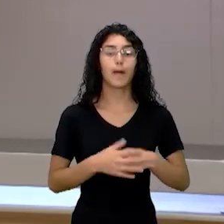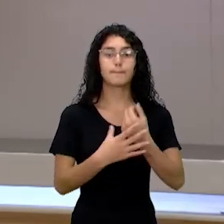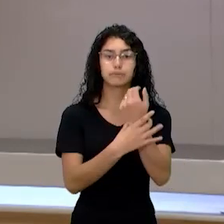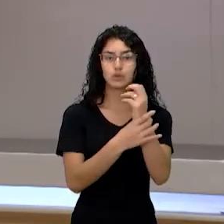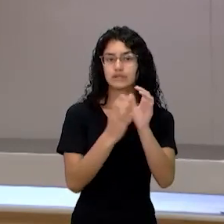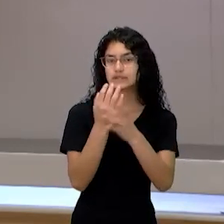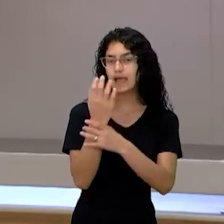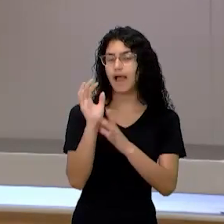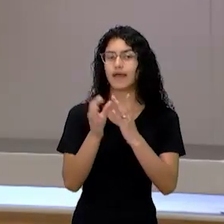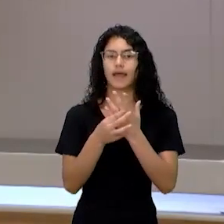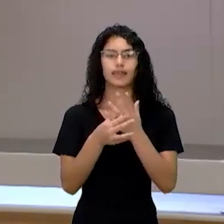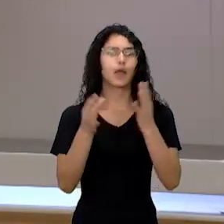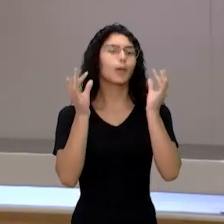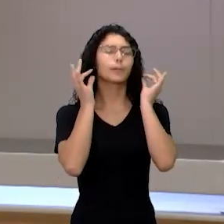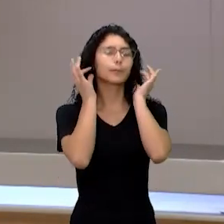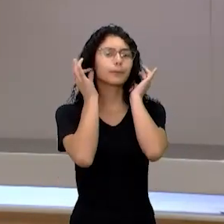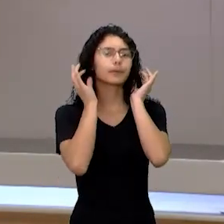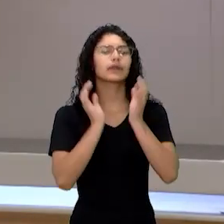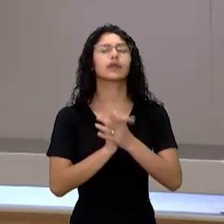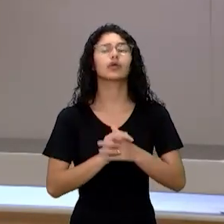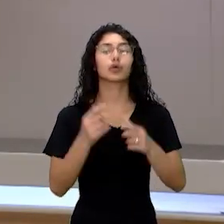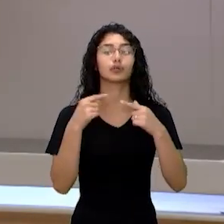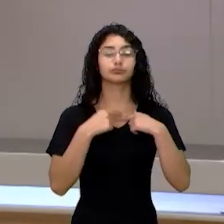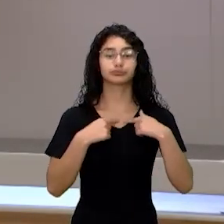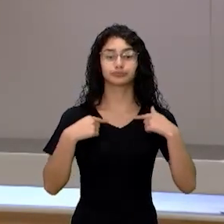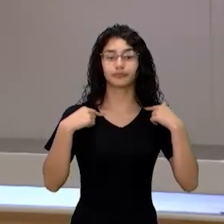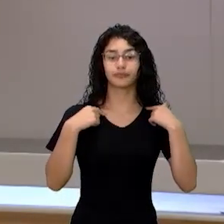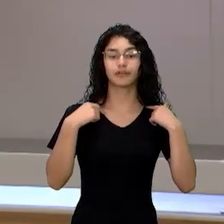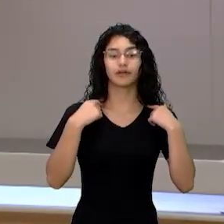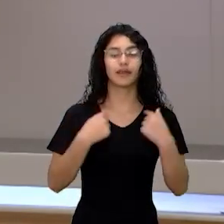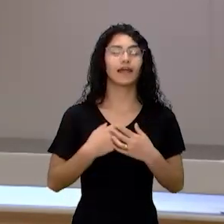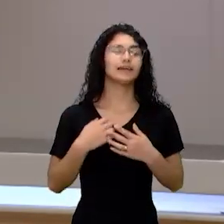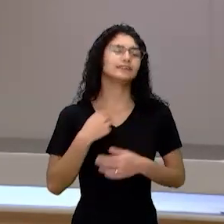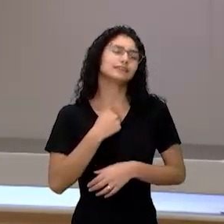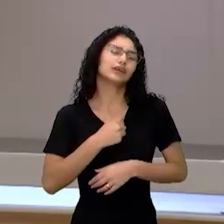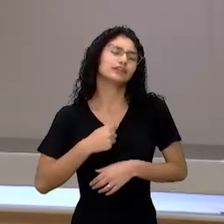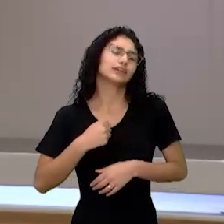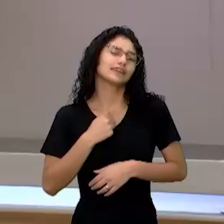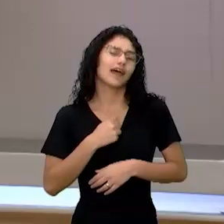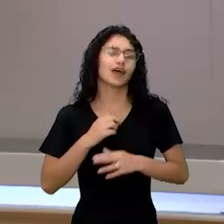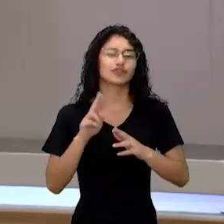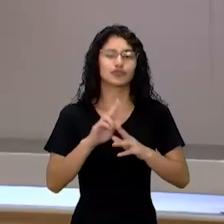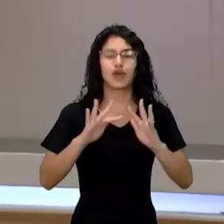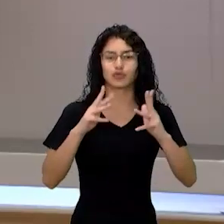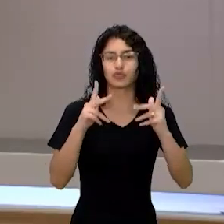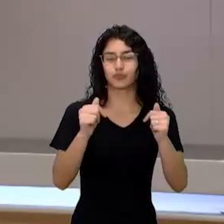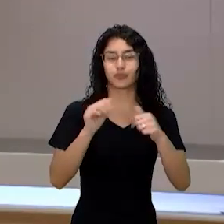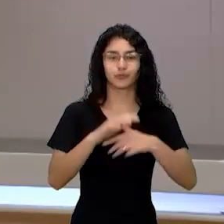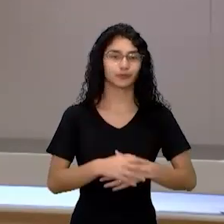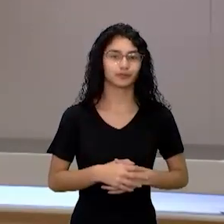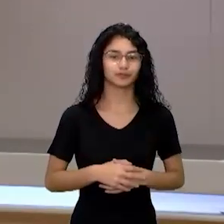anel, brinco, colar, que saudade de usar tudo isso depois de tanto tempo.